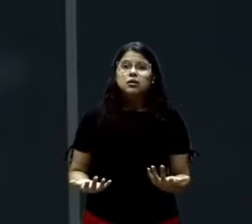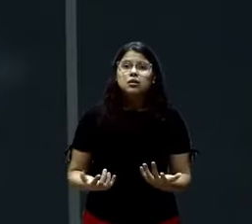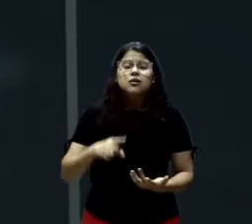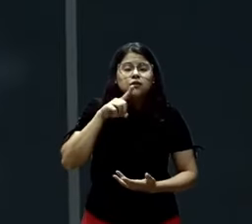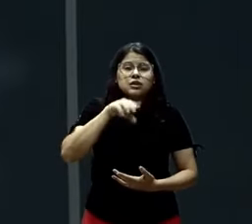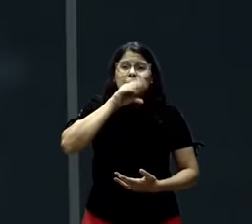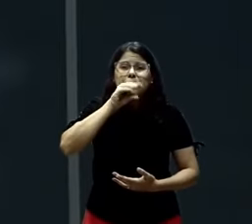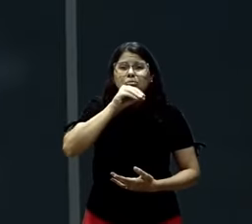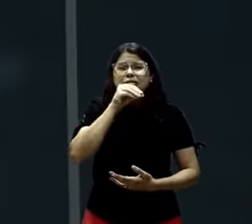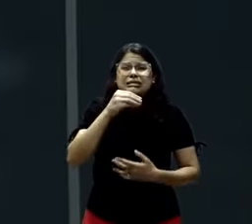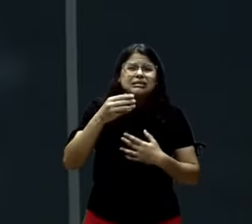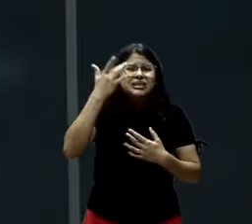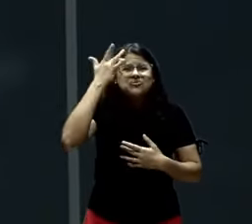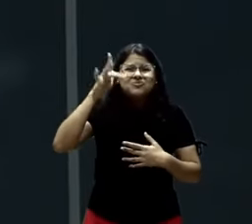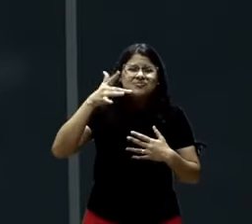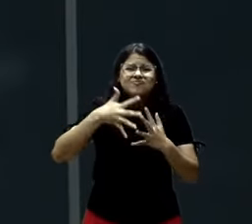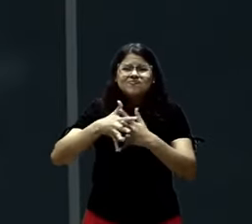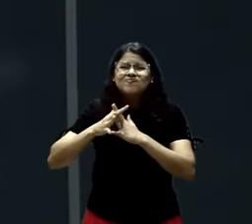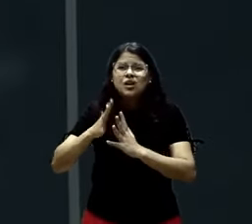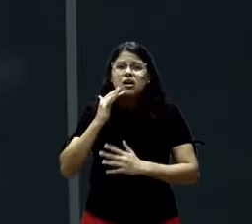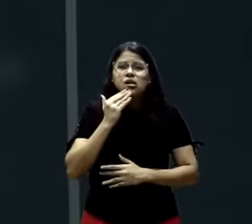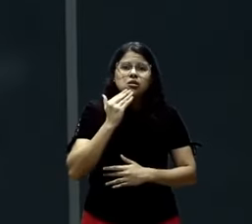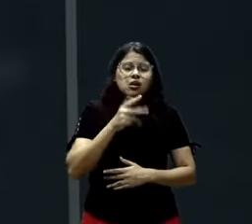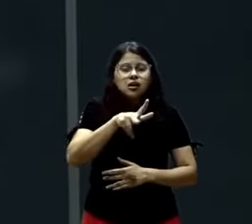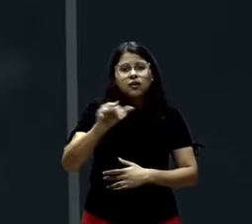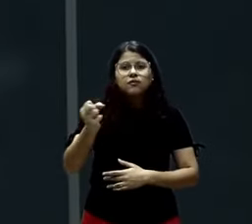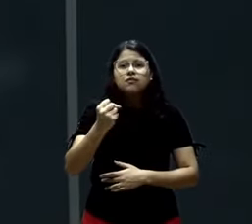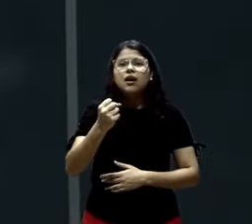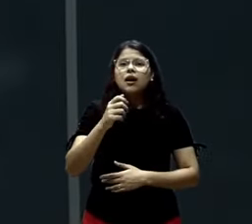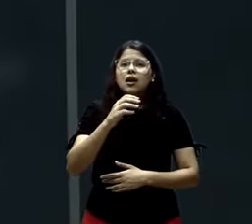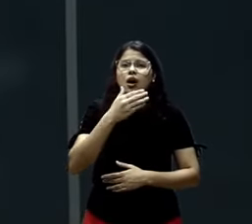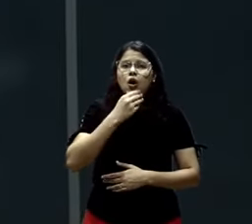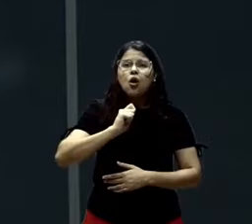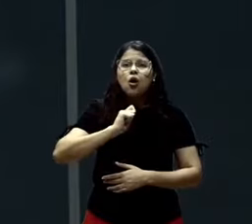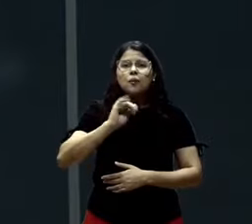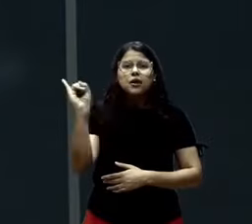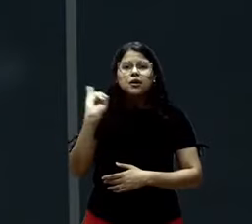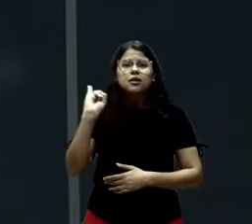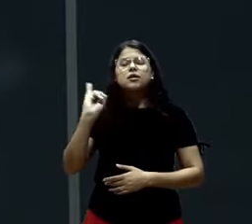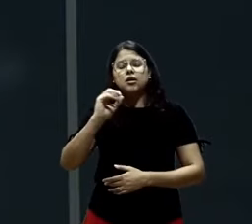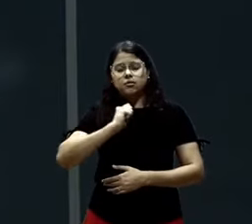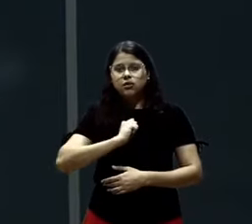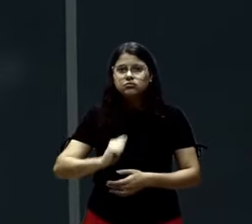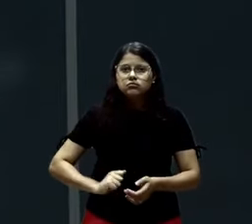lado. E vou capacitar. Se você não sabe, vai ter alguém que fale. Mas é você que eu quero usar como